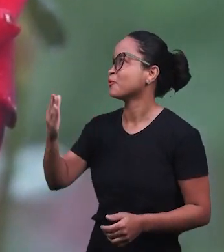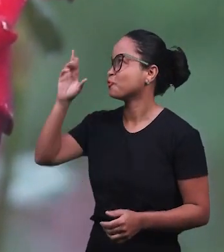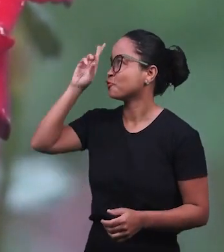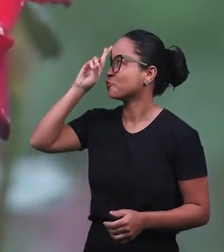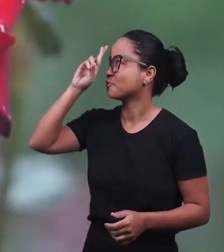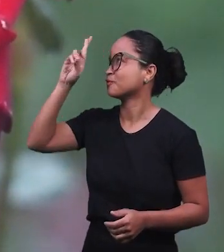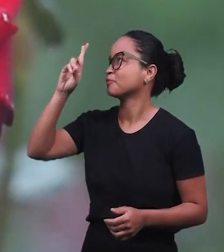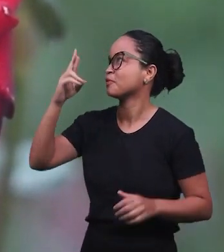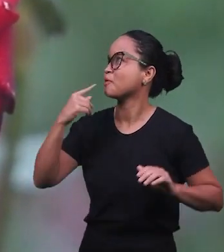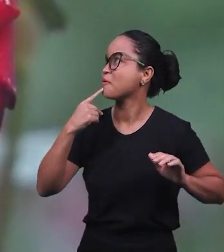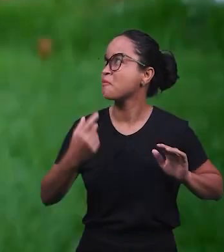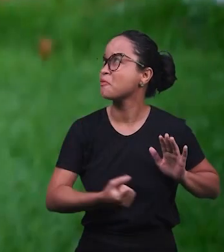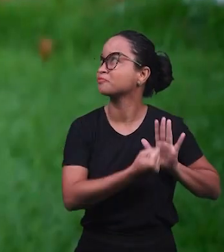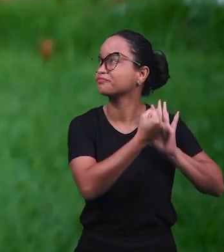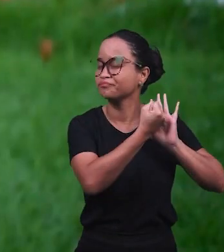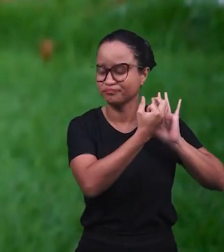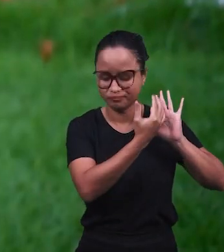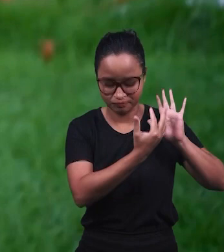sobre mim,